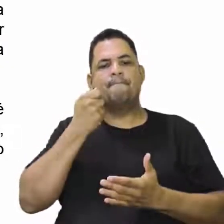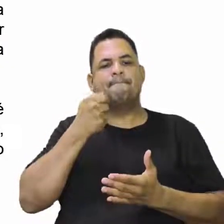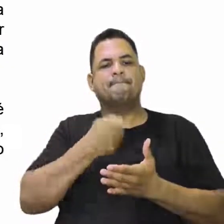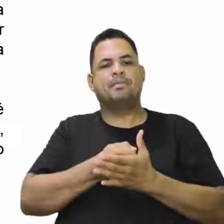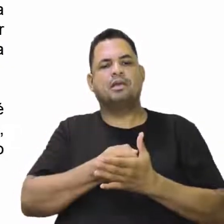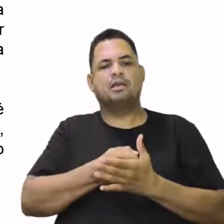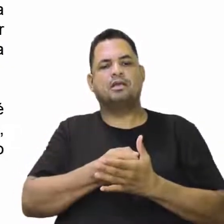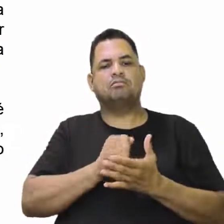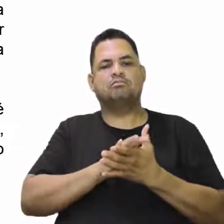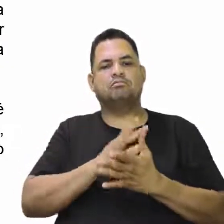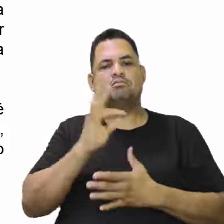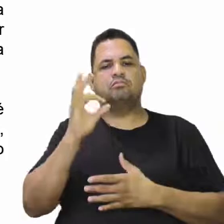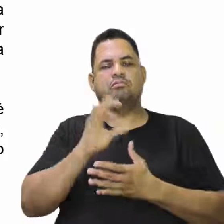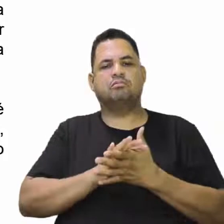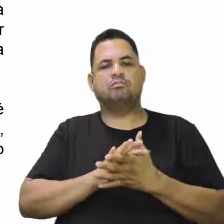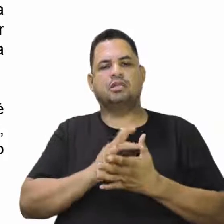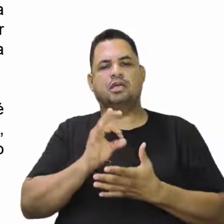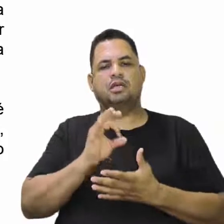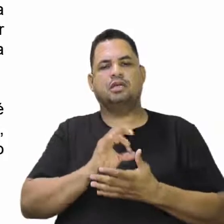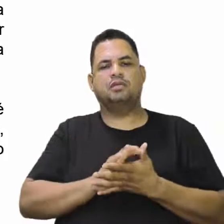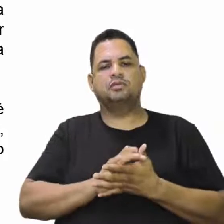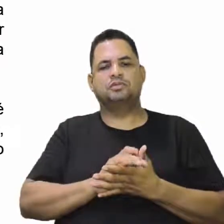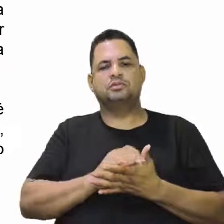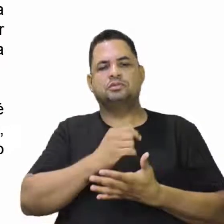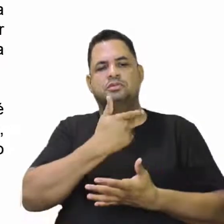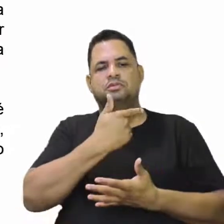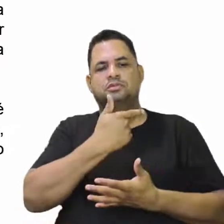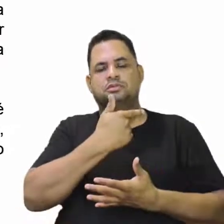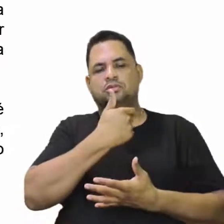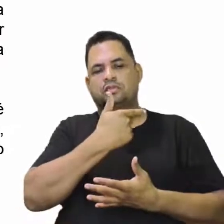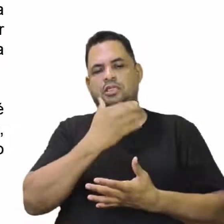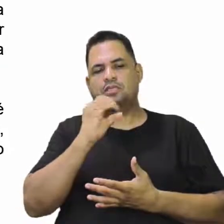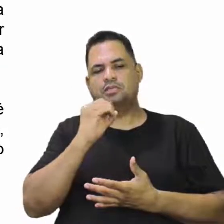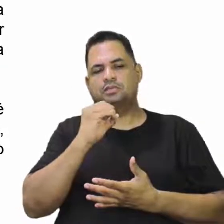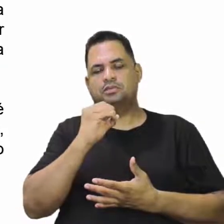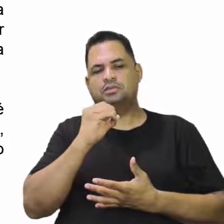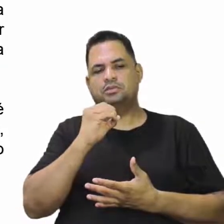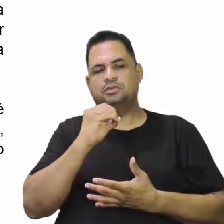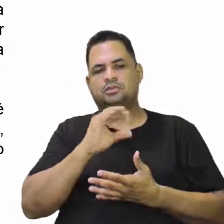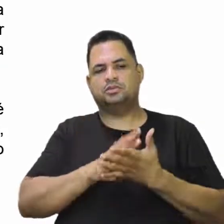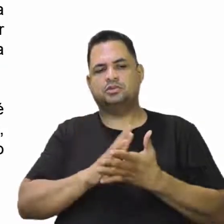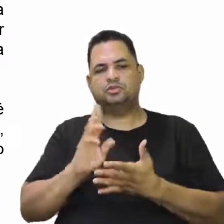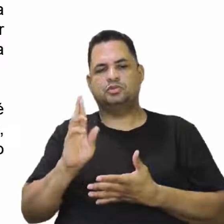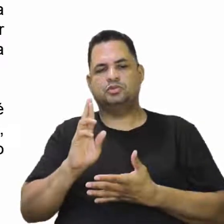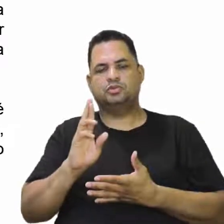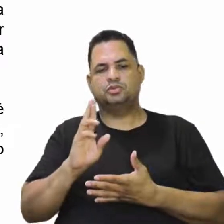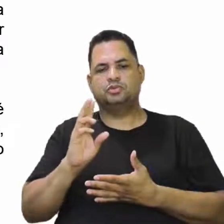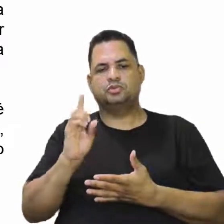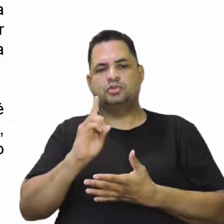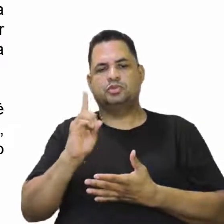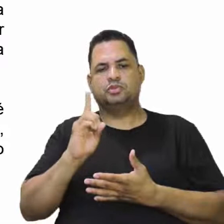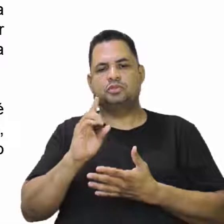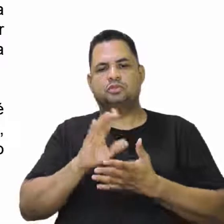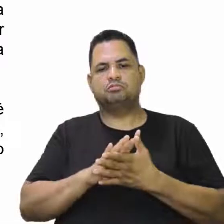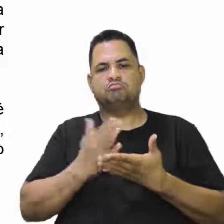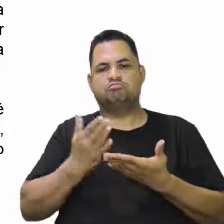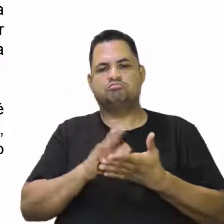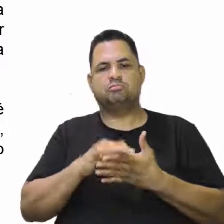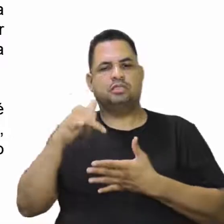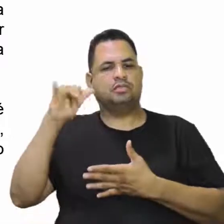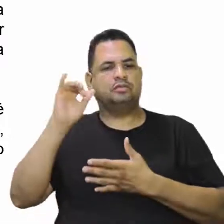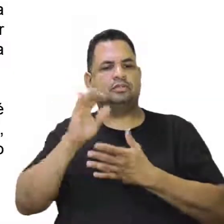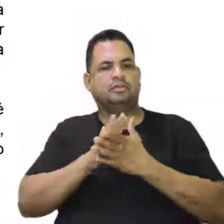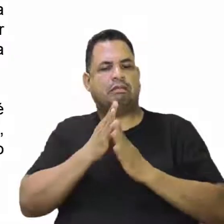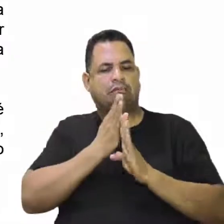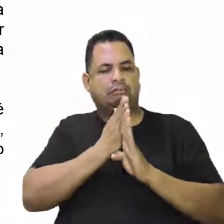de $10, que pode ser adquirido online para evitar filas na imigração. Olha Então lá. é super fácil. Muito Ele não fácil.